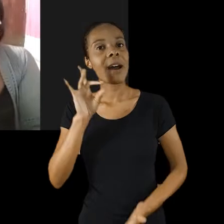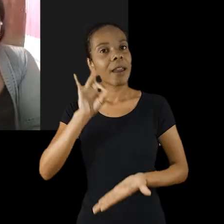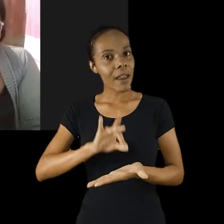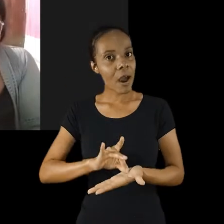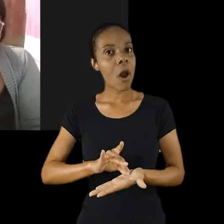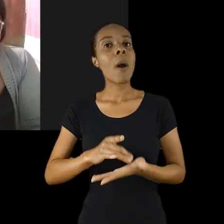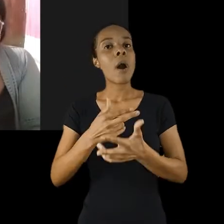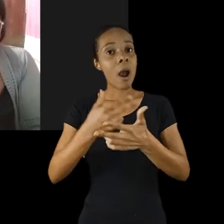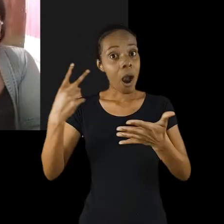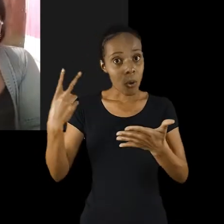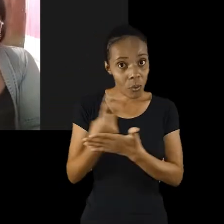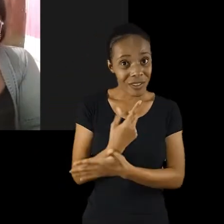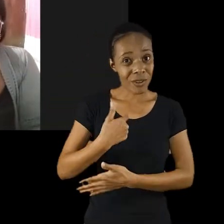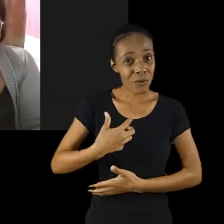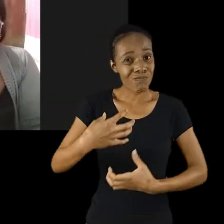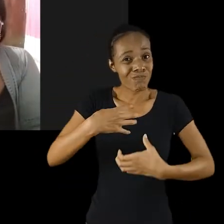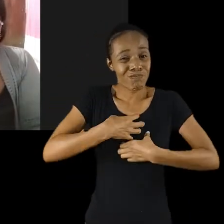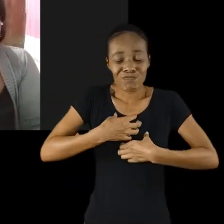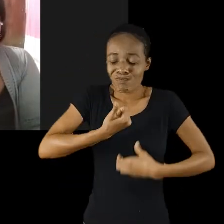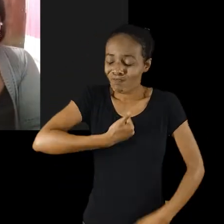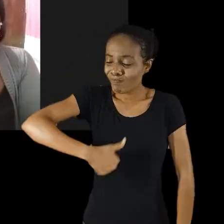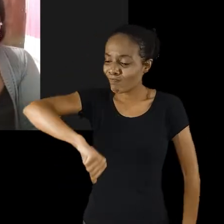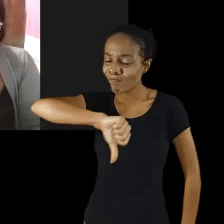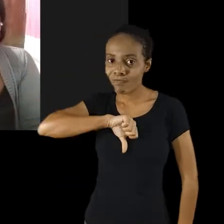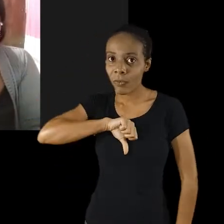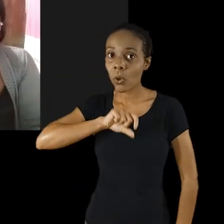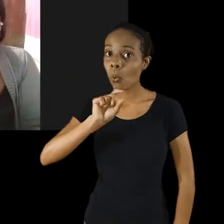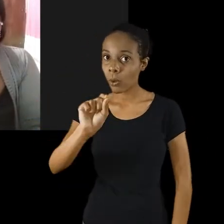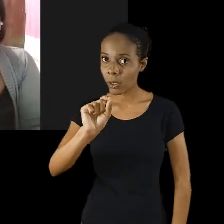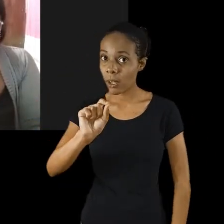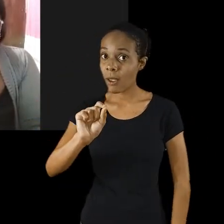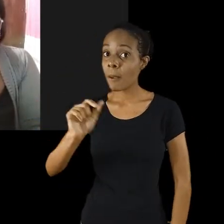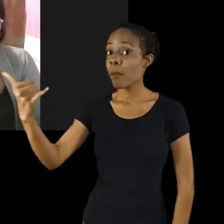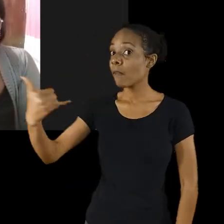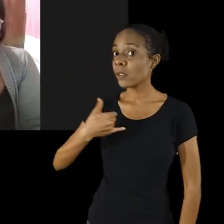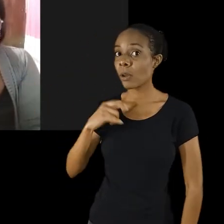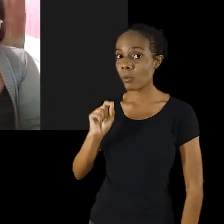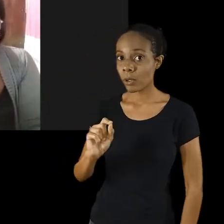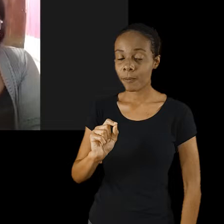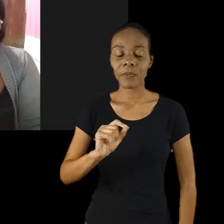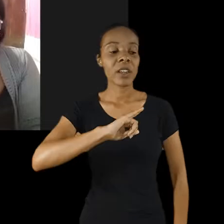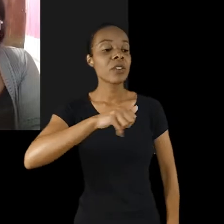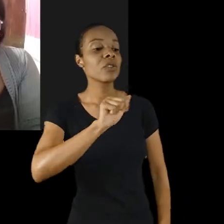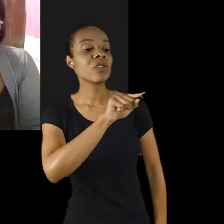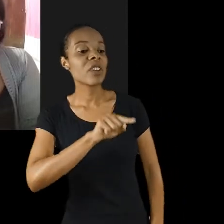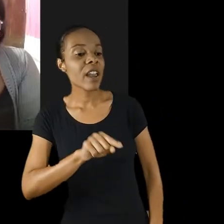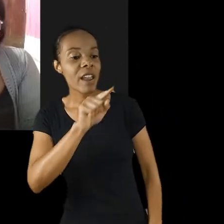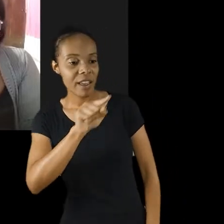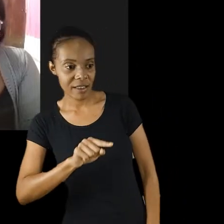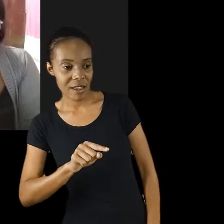chateada. Demais. Viraram para mim e disseram o seguinte, Jazz, é muito melhor te ouvir do que te